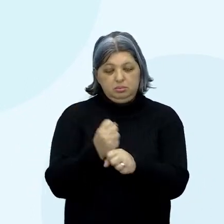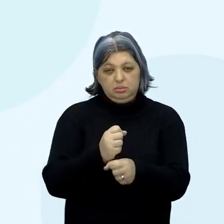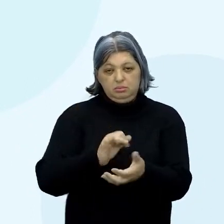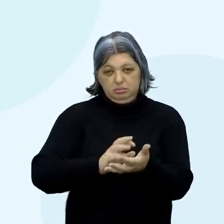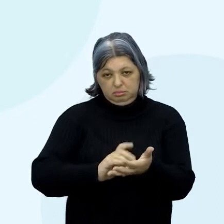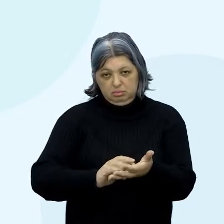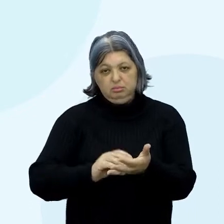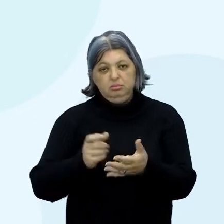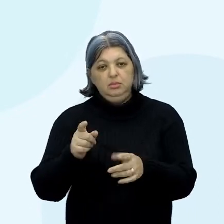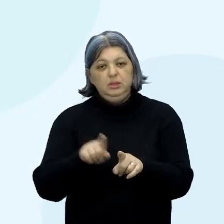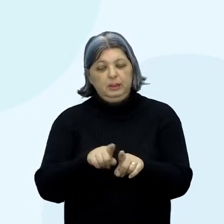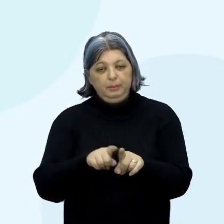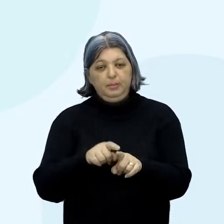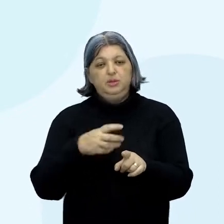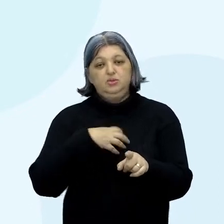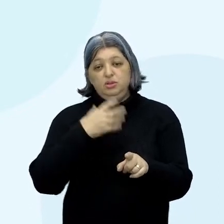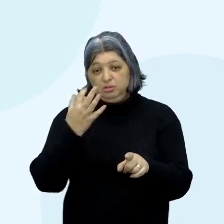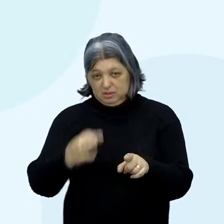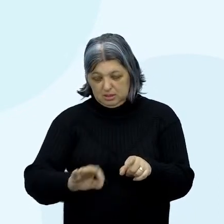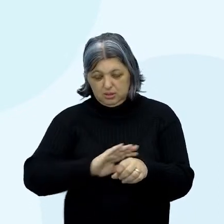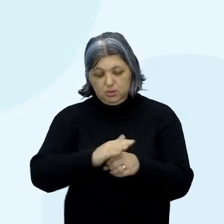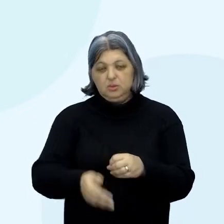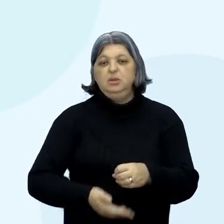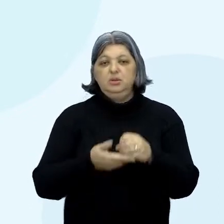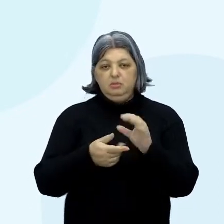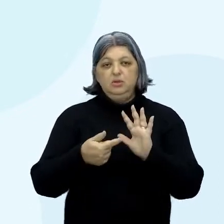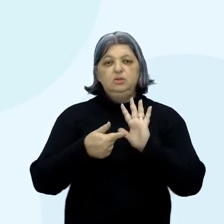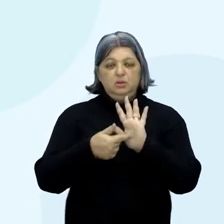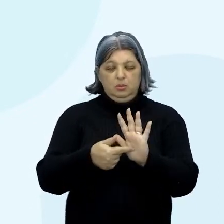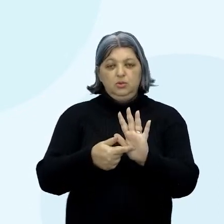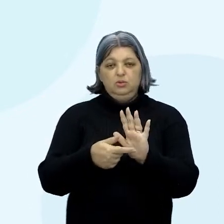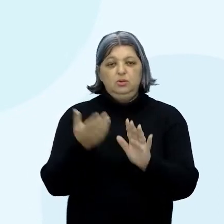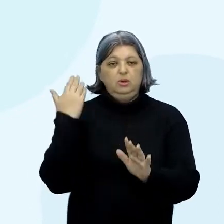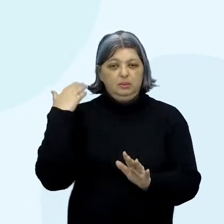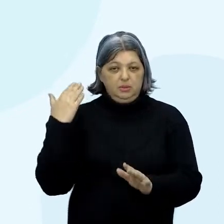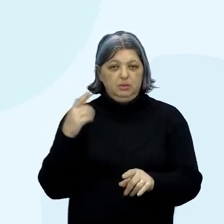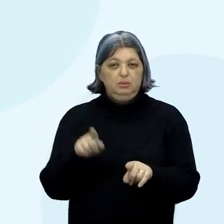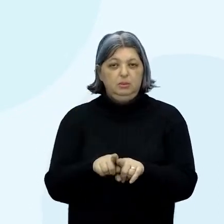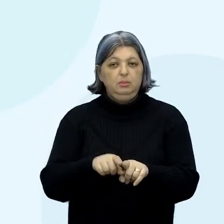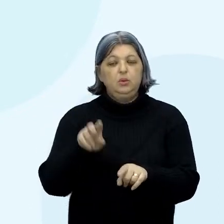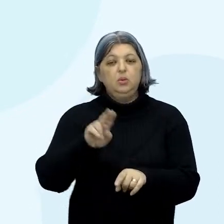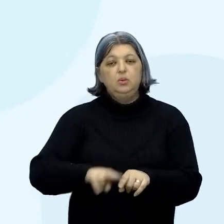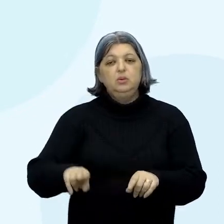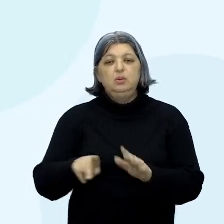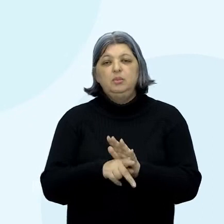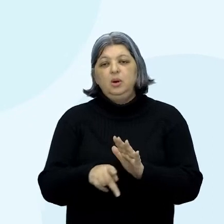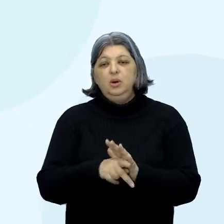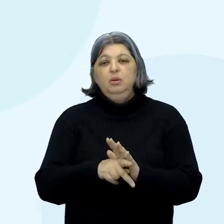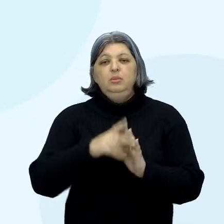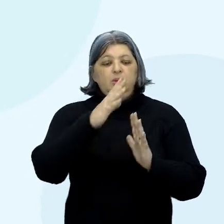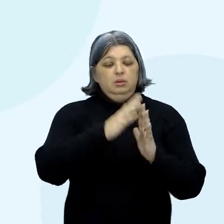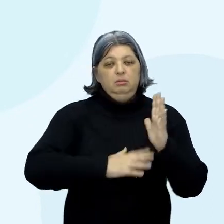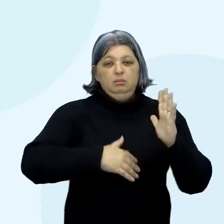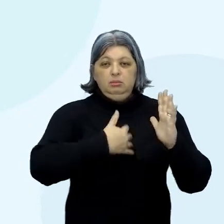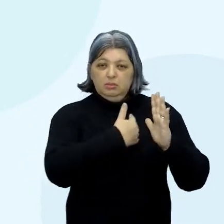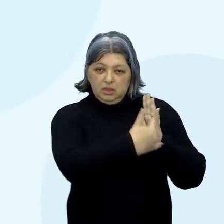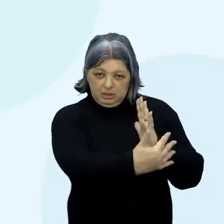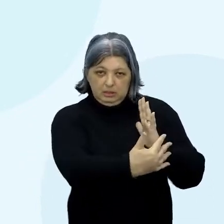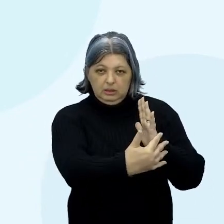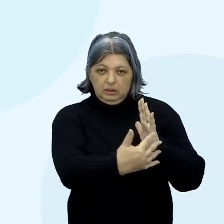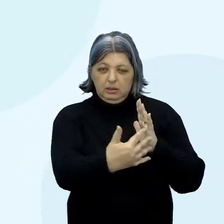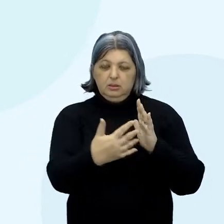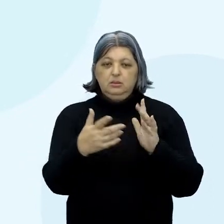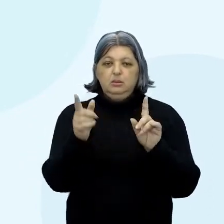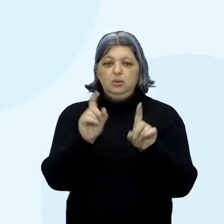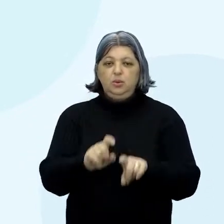assertiva e sustentável. Já apresentei alguns para vocês. E usar planilhas eletrônicas para o controle de orçamento. Aí uma gratuita